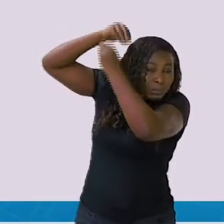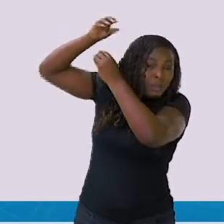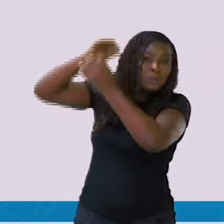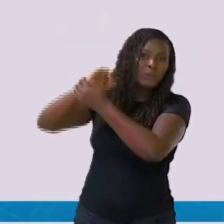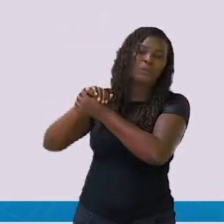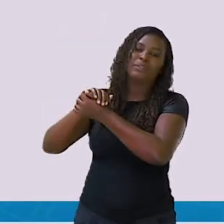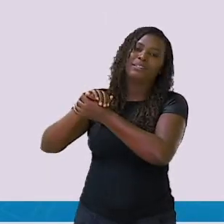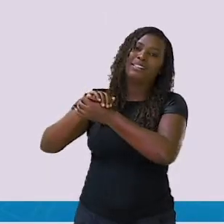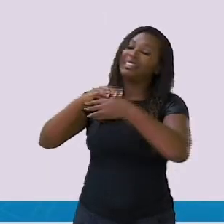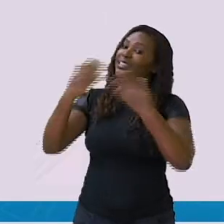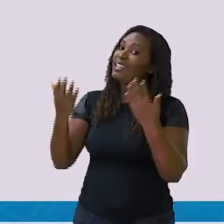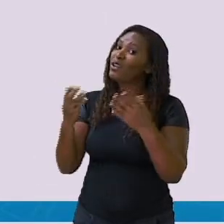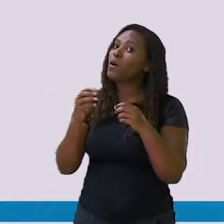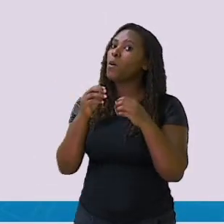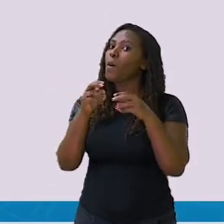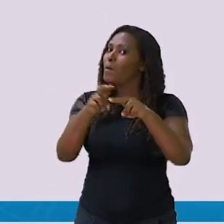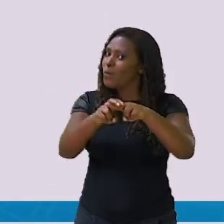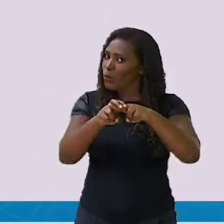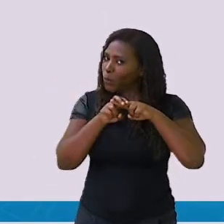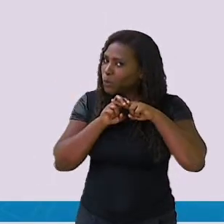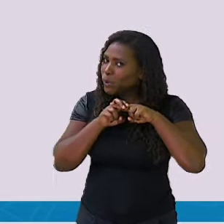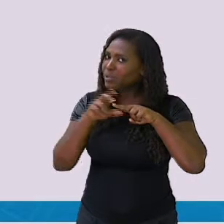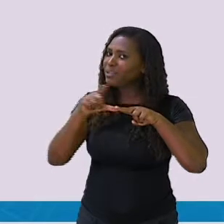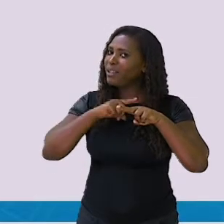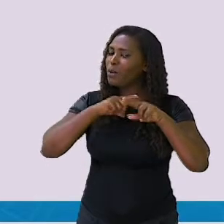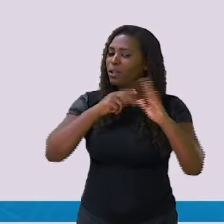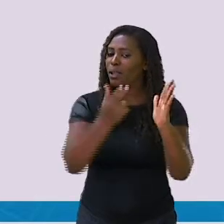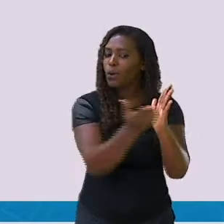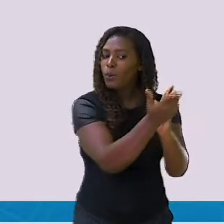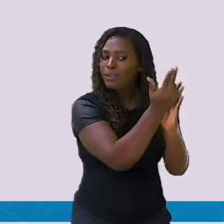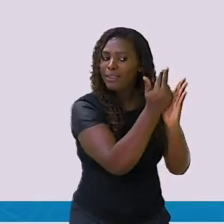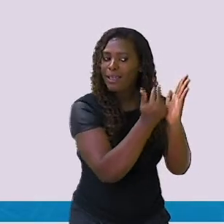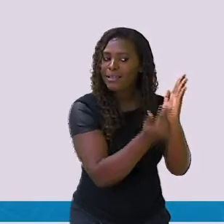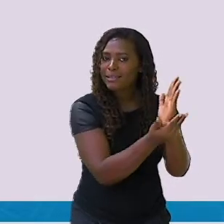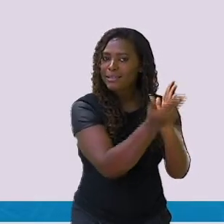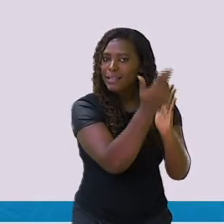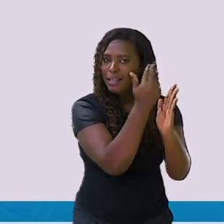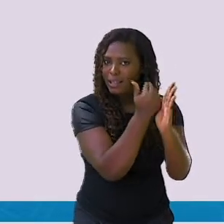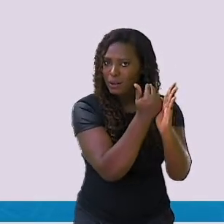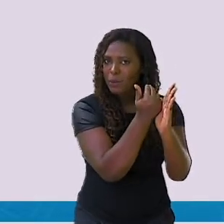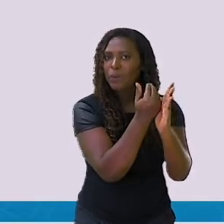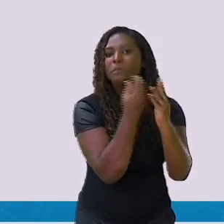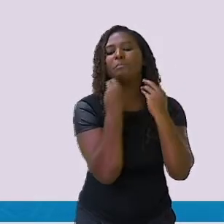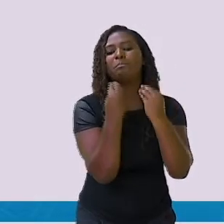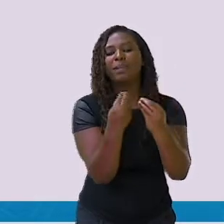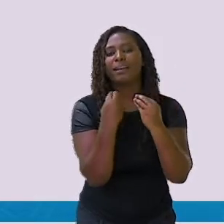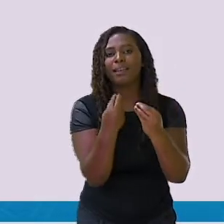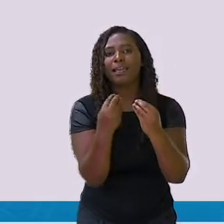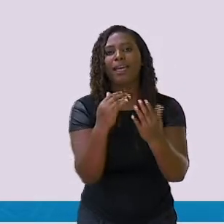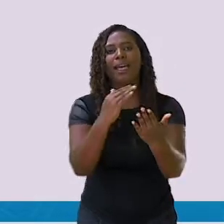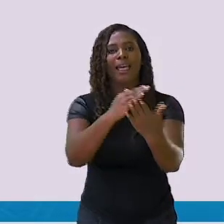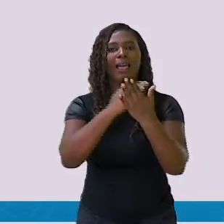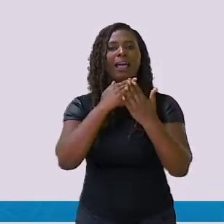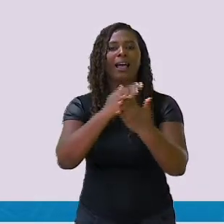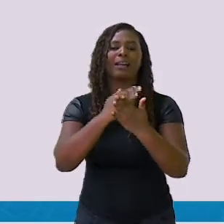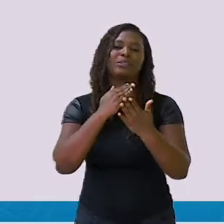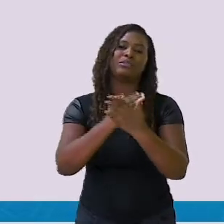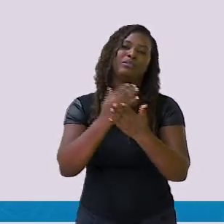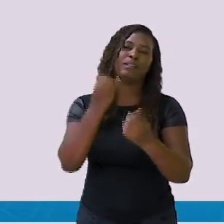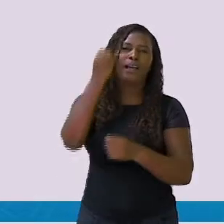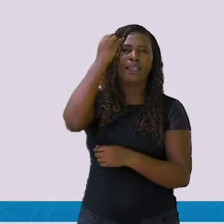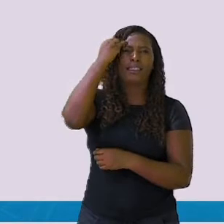para ajudar na organização das ideias. Olha lá, ajudam na estruturação